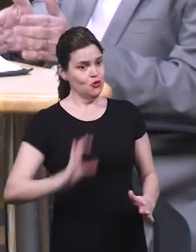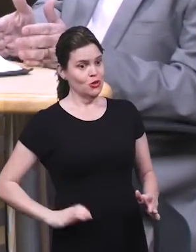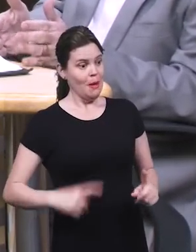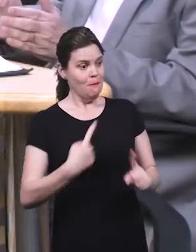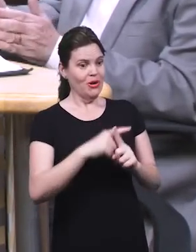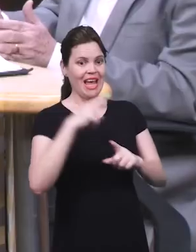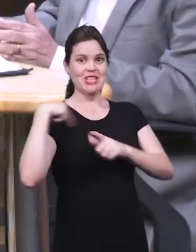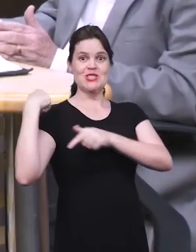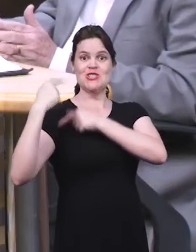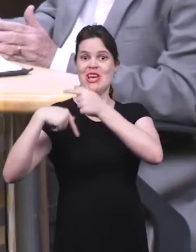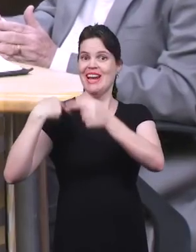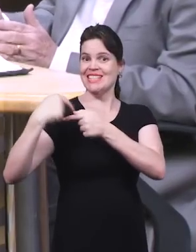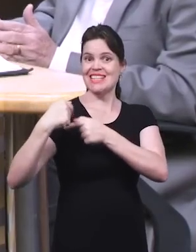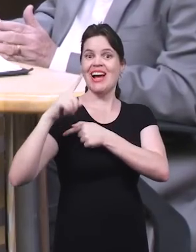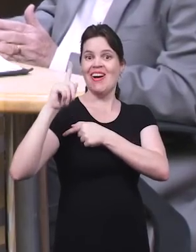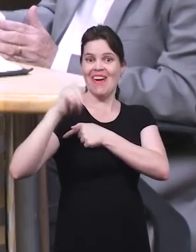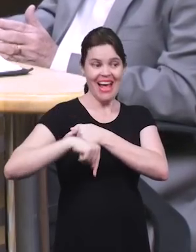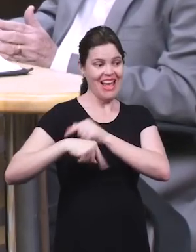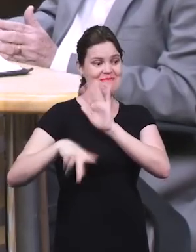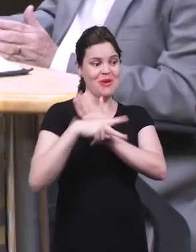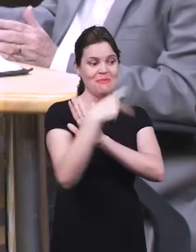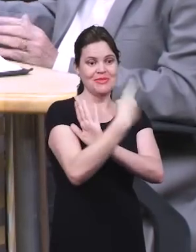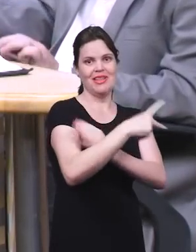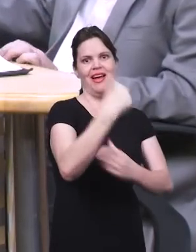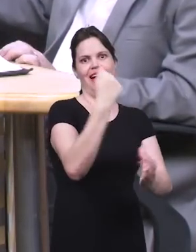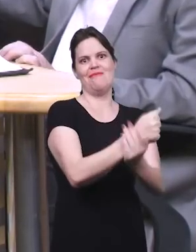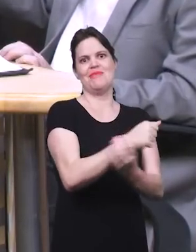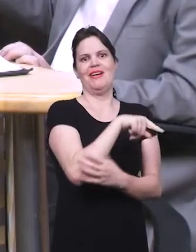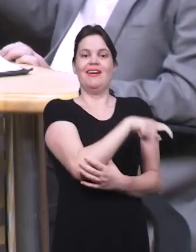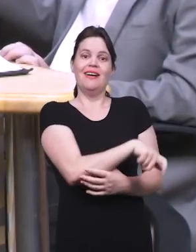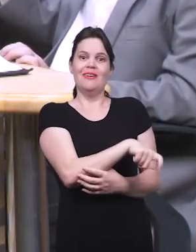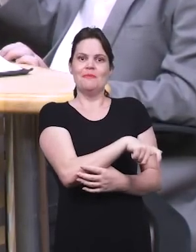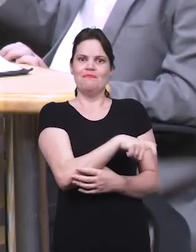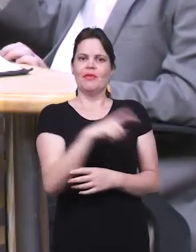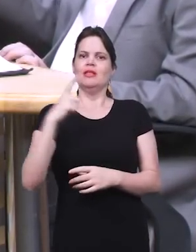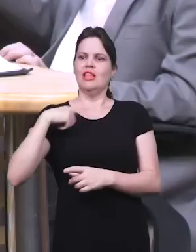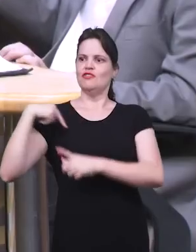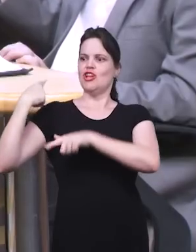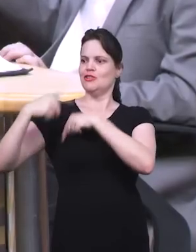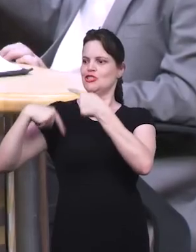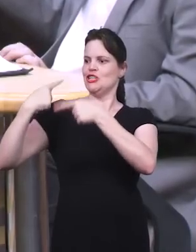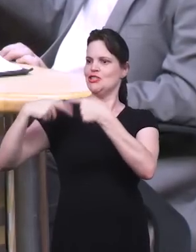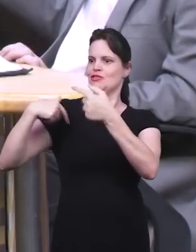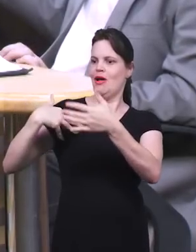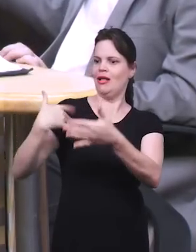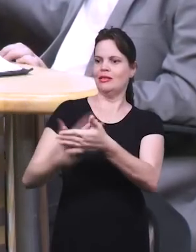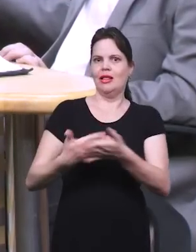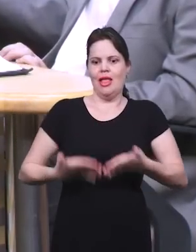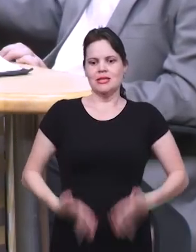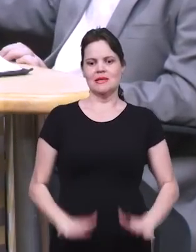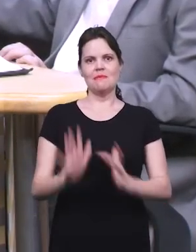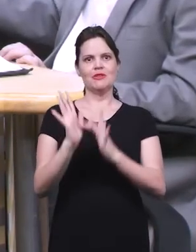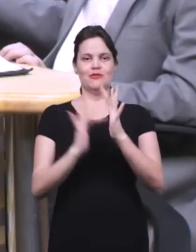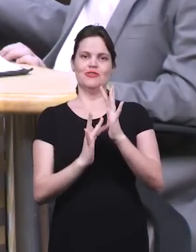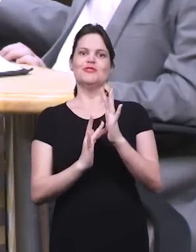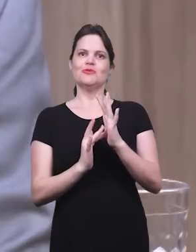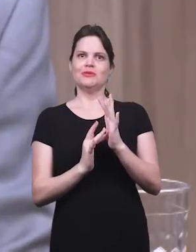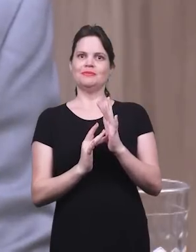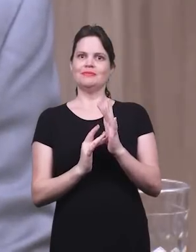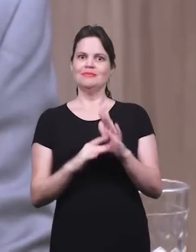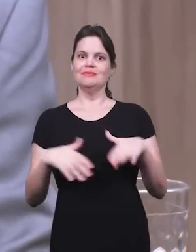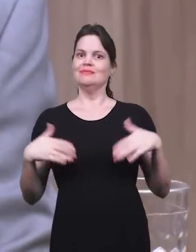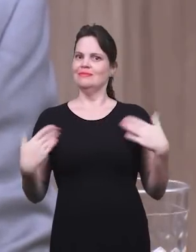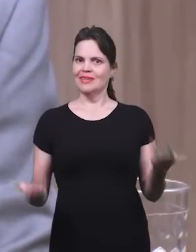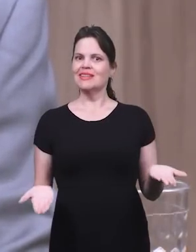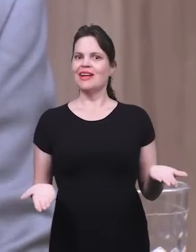descende direto de Abraão, o Senhor Jesus, nós temos uma bênção maravilhosa quando Paulo fala para o carcereiro lá